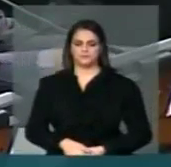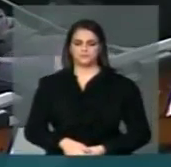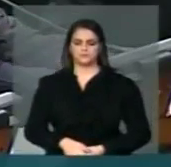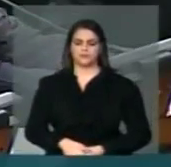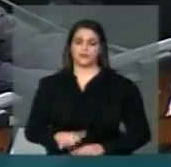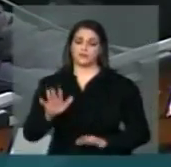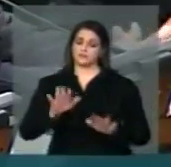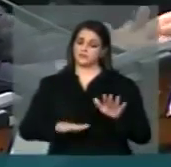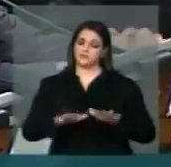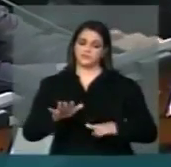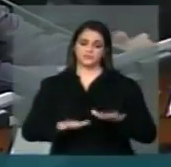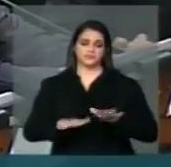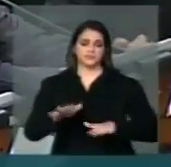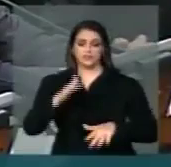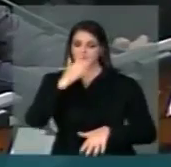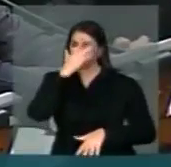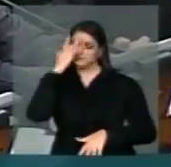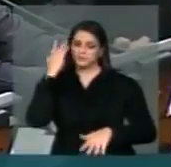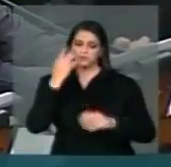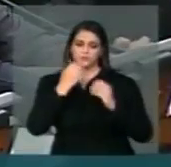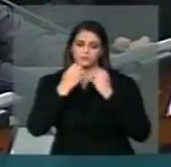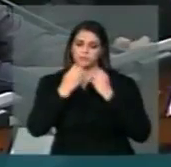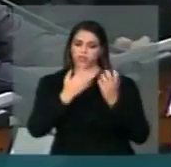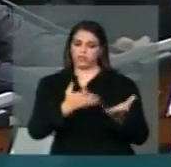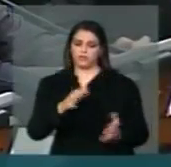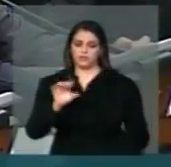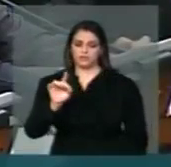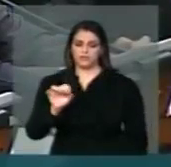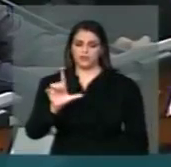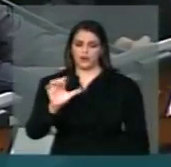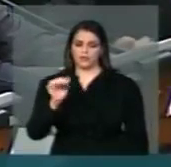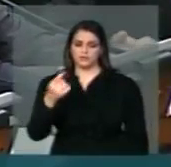o depoimento ou a delação feita pelo